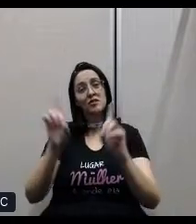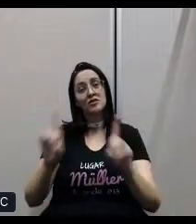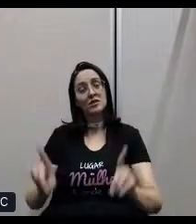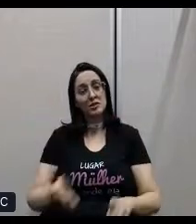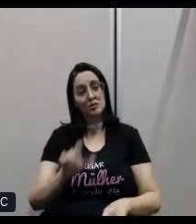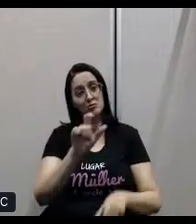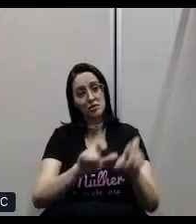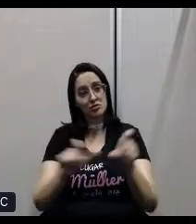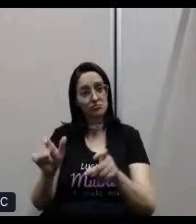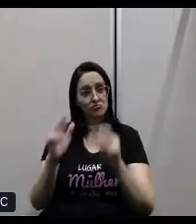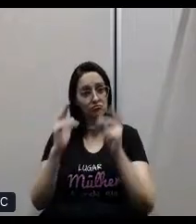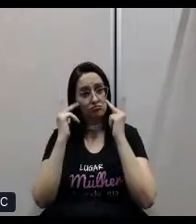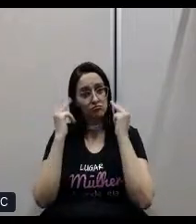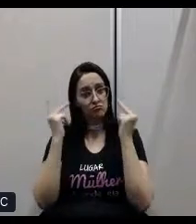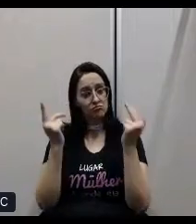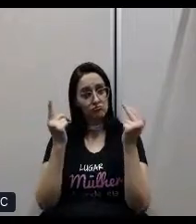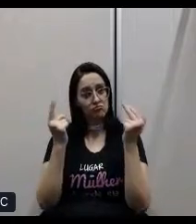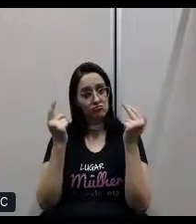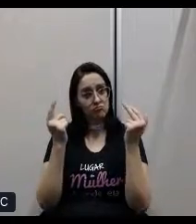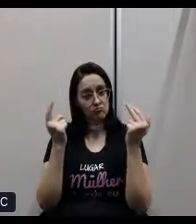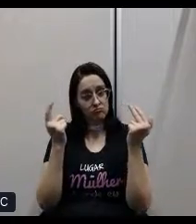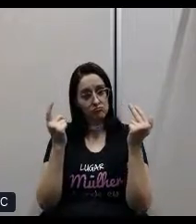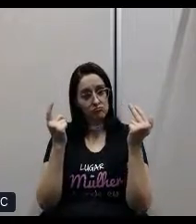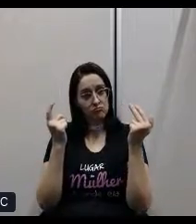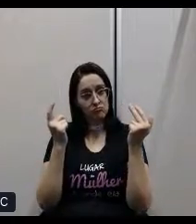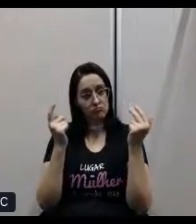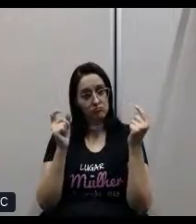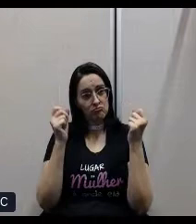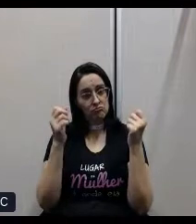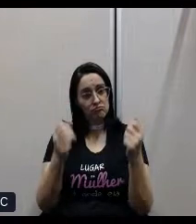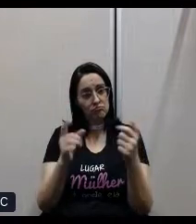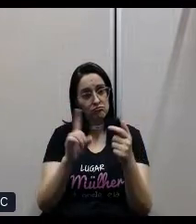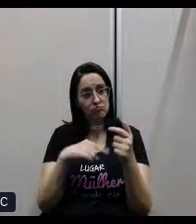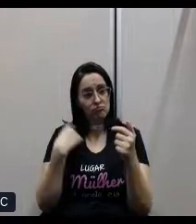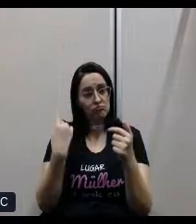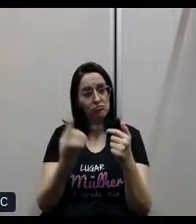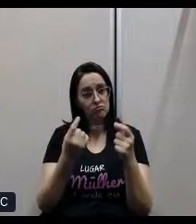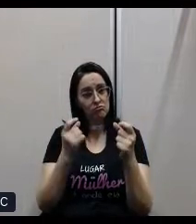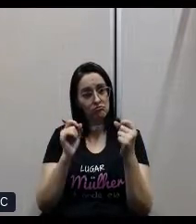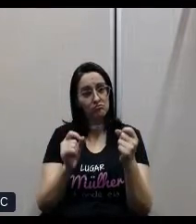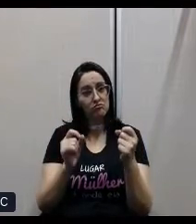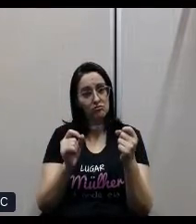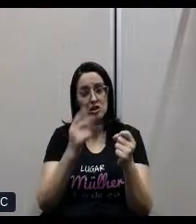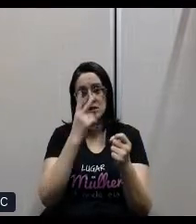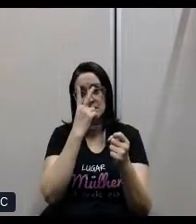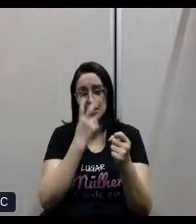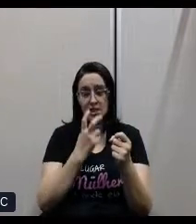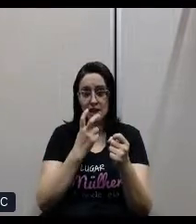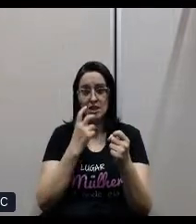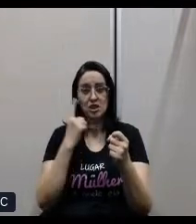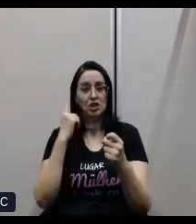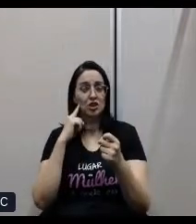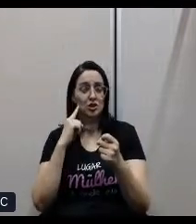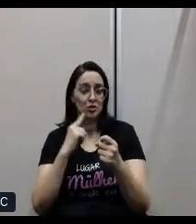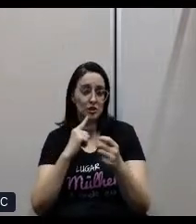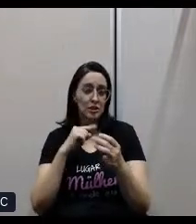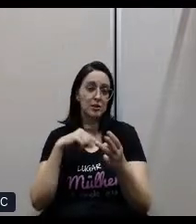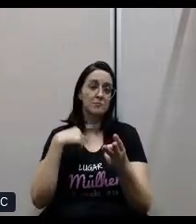é muito comum a gente se pegar na tríade de pessoas cegas, pessoas surdas e